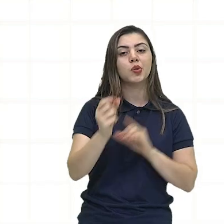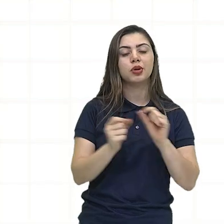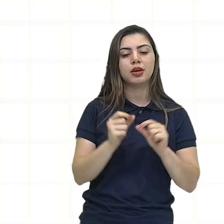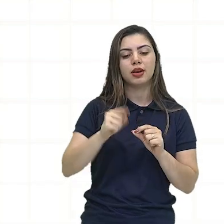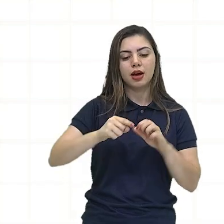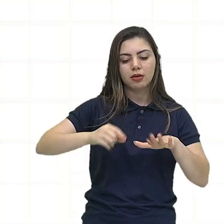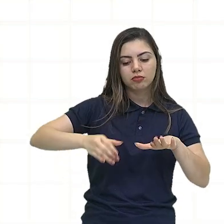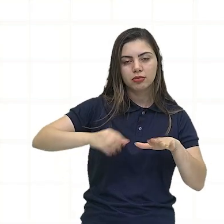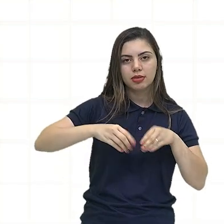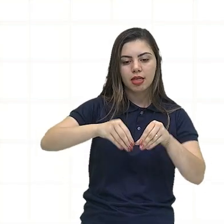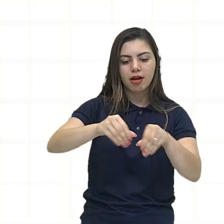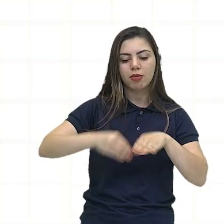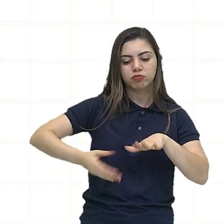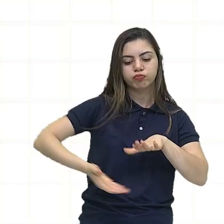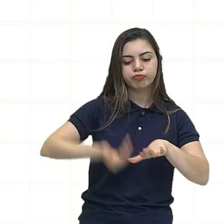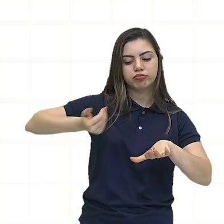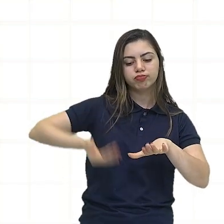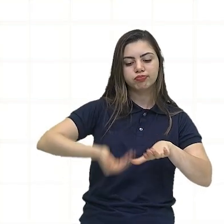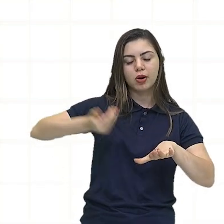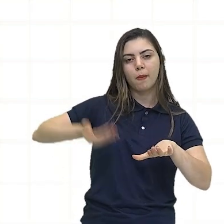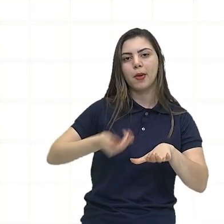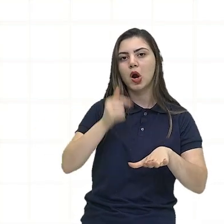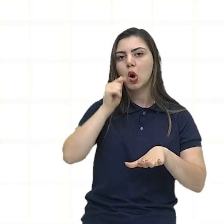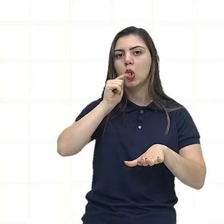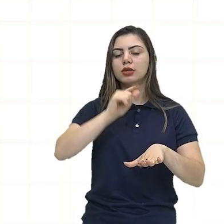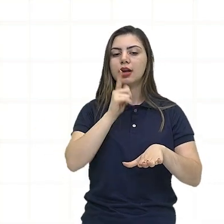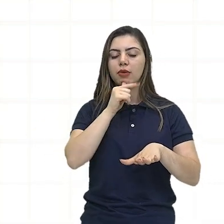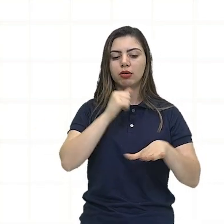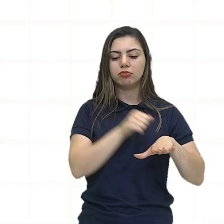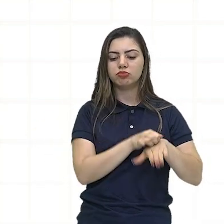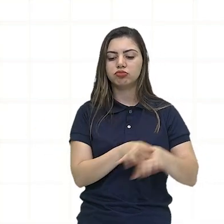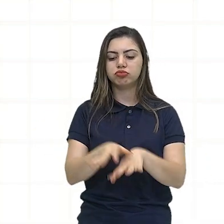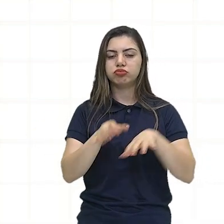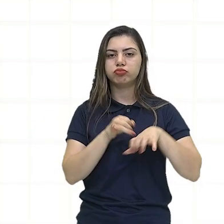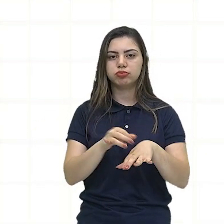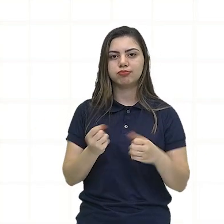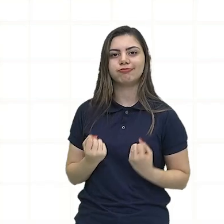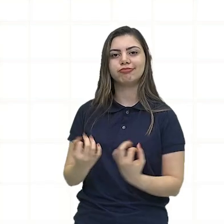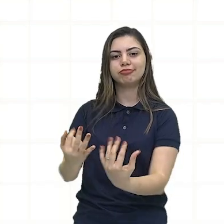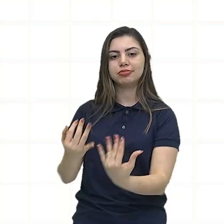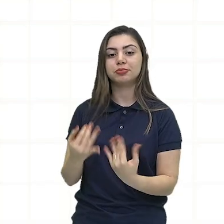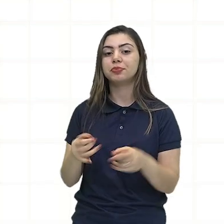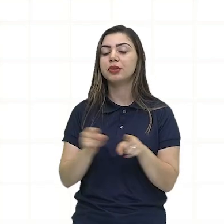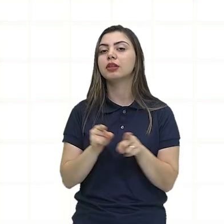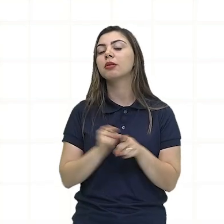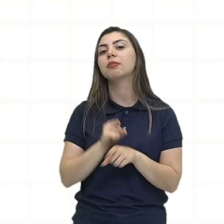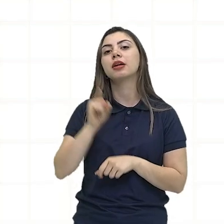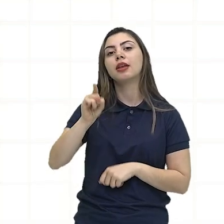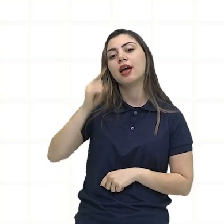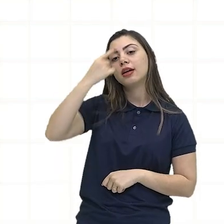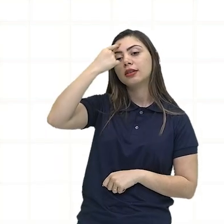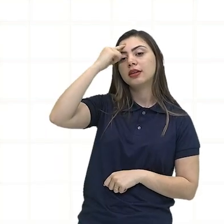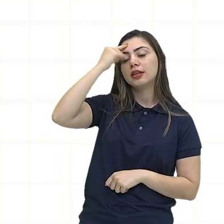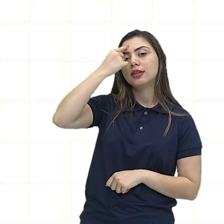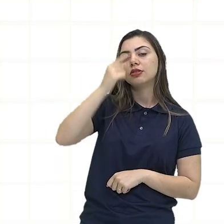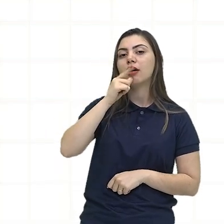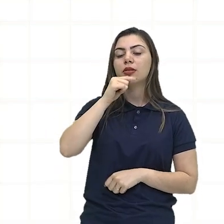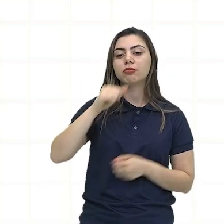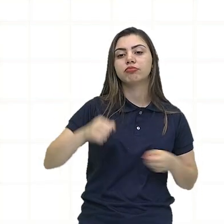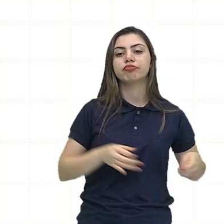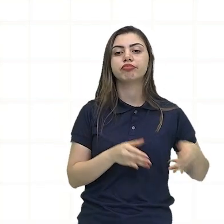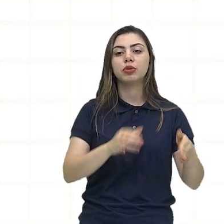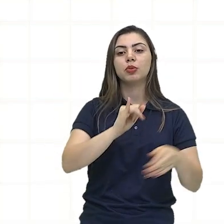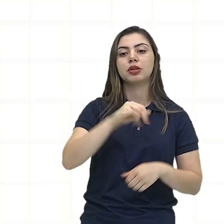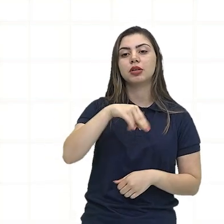reservatórios para controlar as águas. Na Índia, nos vales do rio Indo e também do